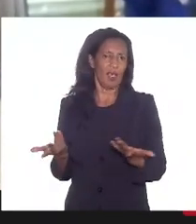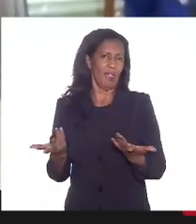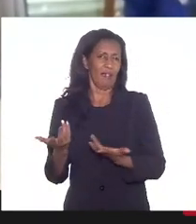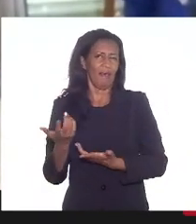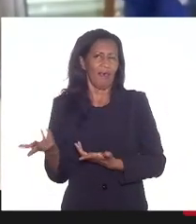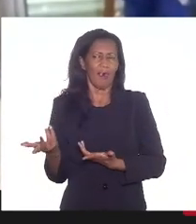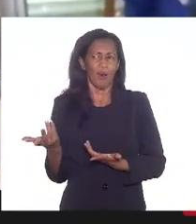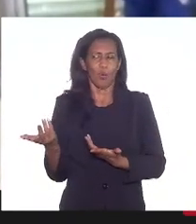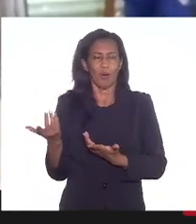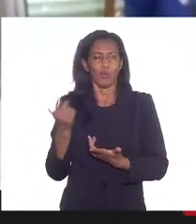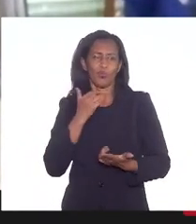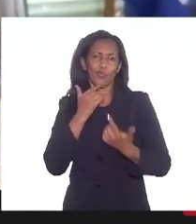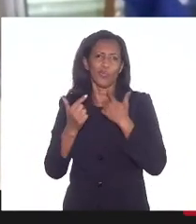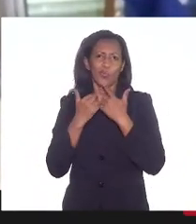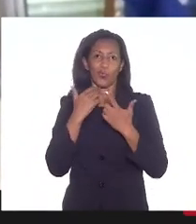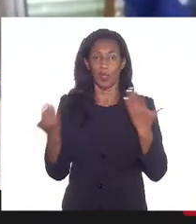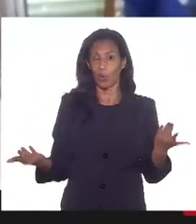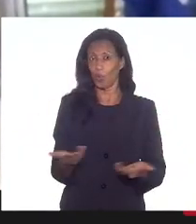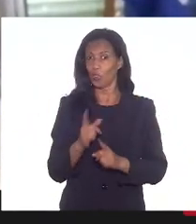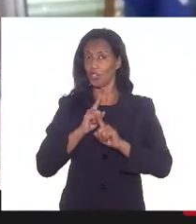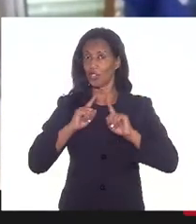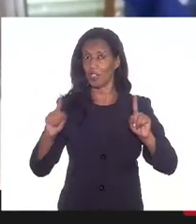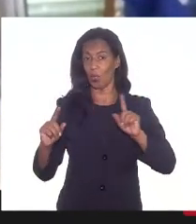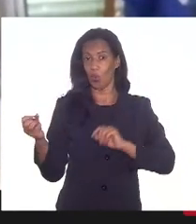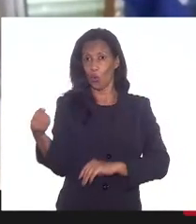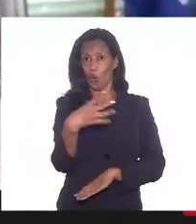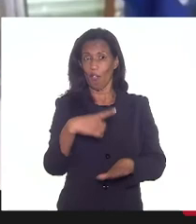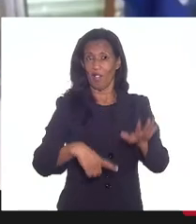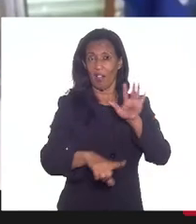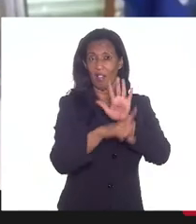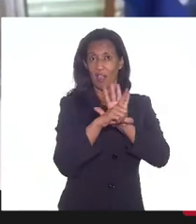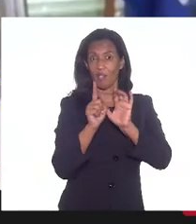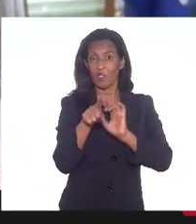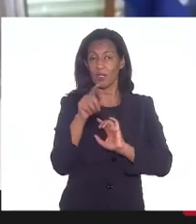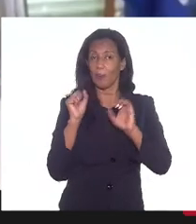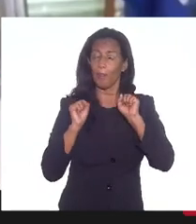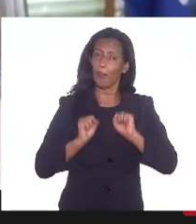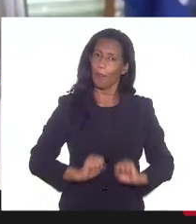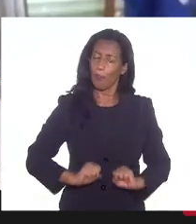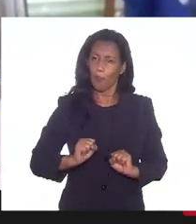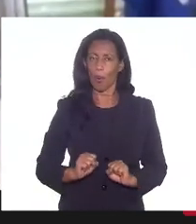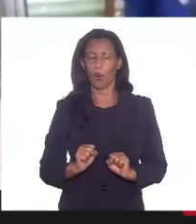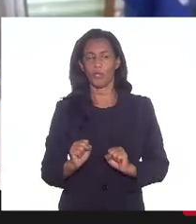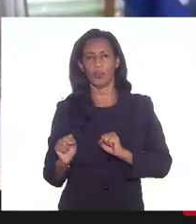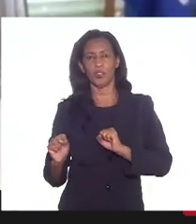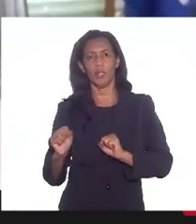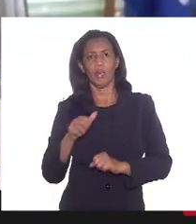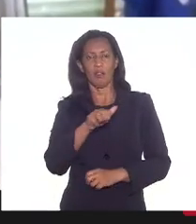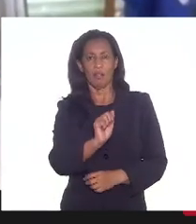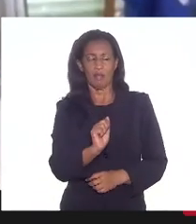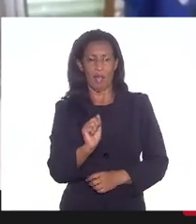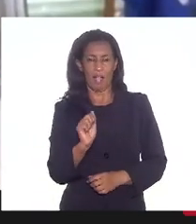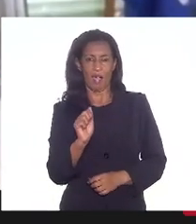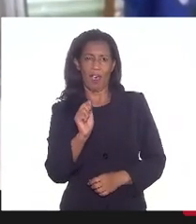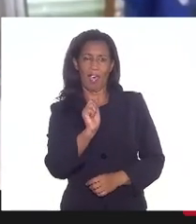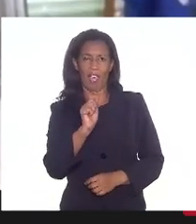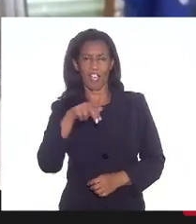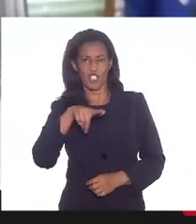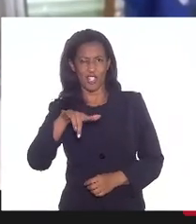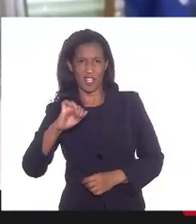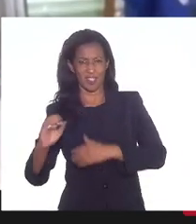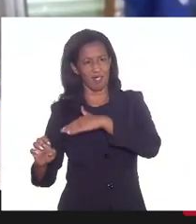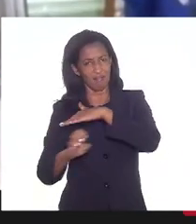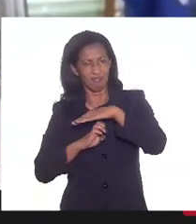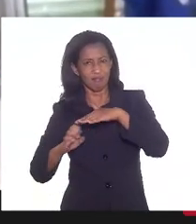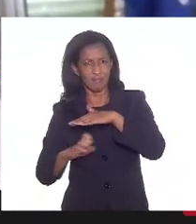expectativa. Hoje, não. Você tem, na nova lei, você vai poder, o poder da agência reguladora, até entrar e tirar um